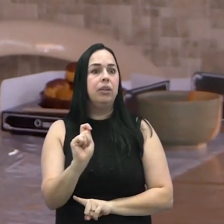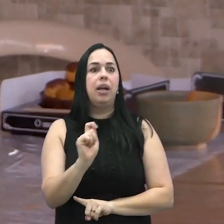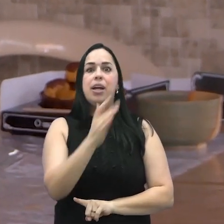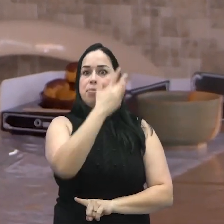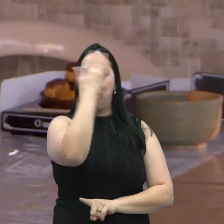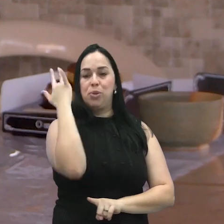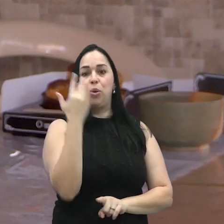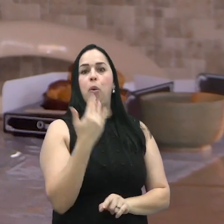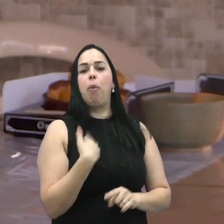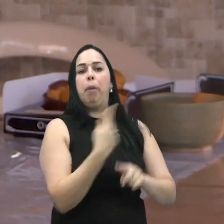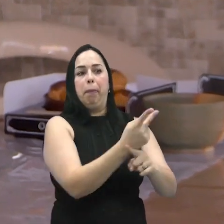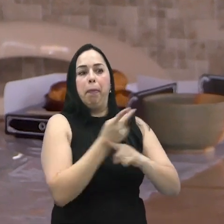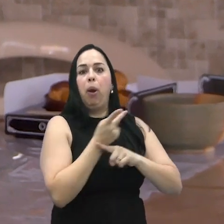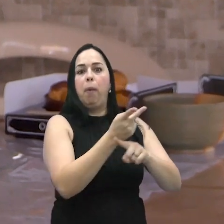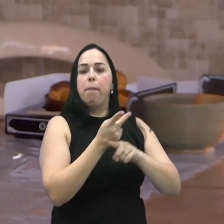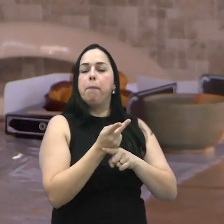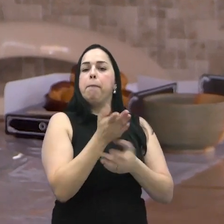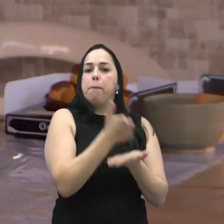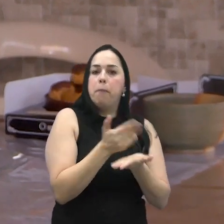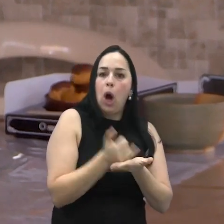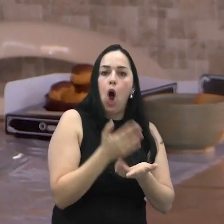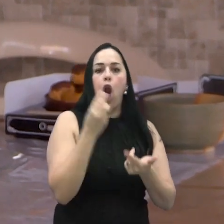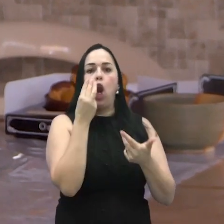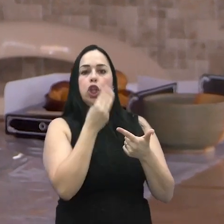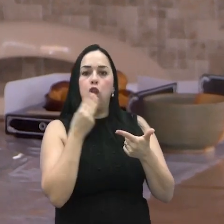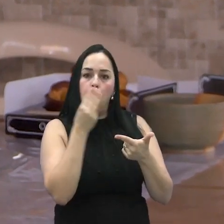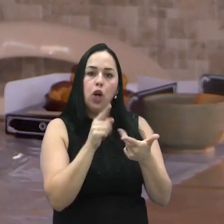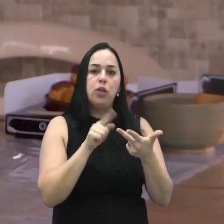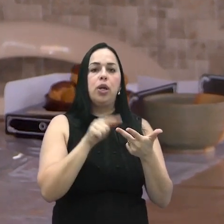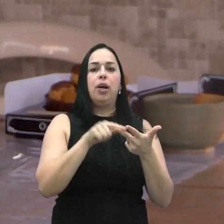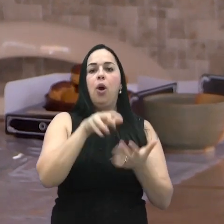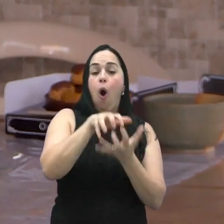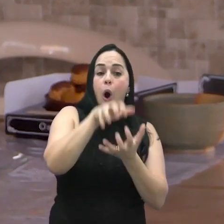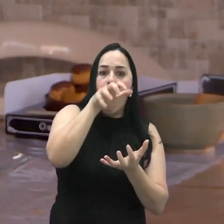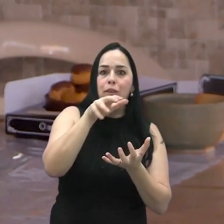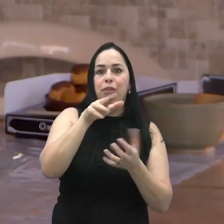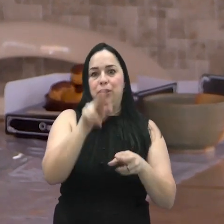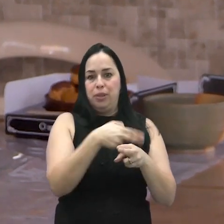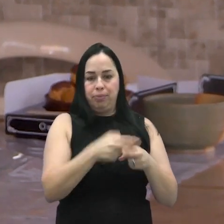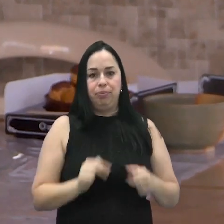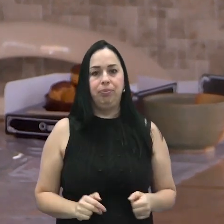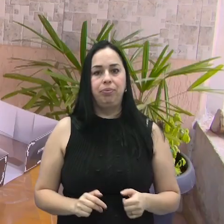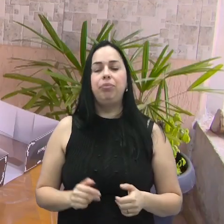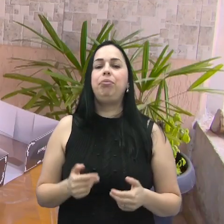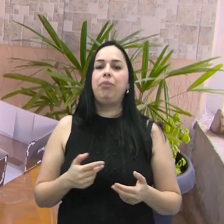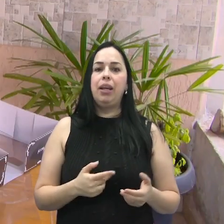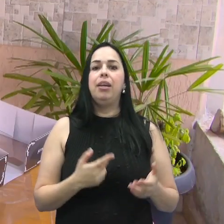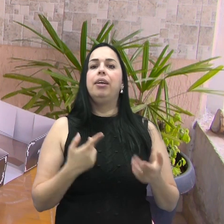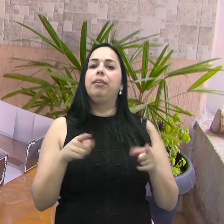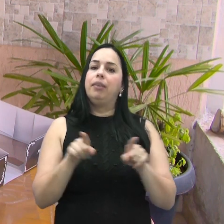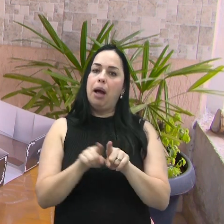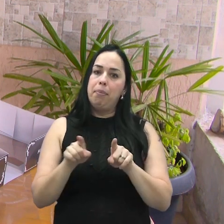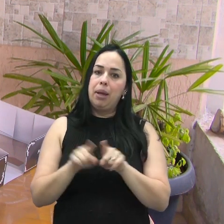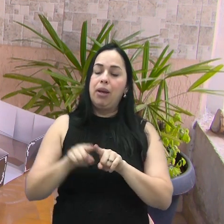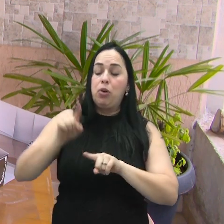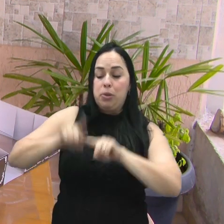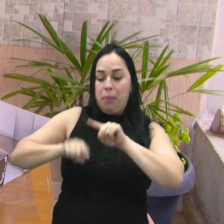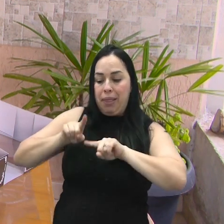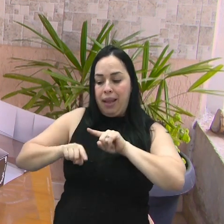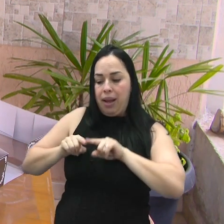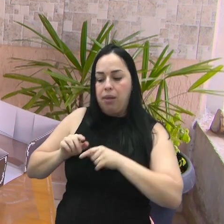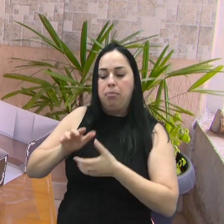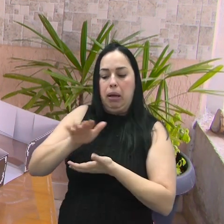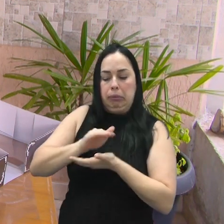de março e abril que o pessoal começa a procurar mais bolo, mais doce, mais ovos da Páscoa e tal. E com a alta nos preços